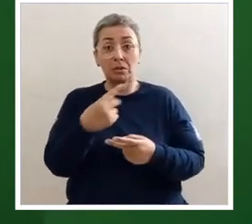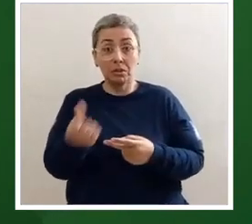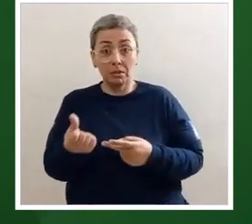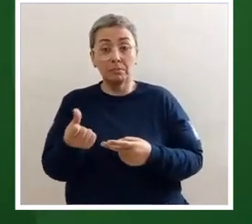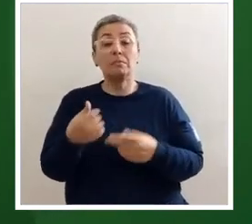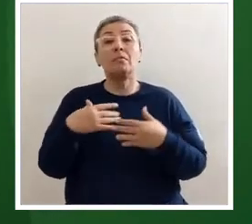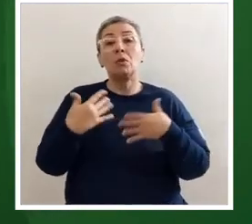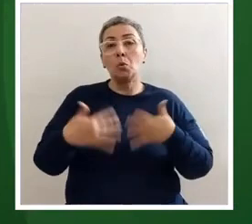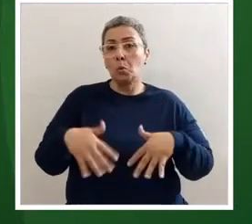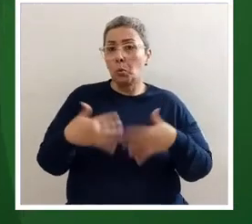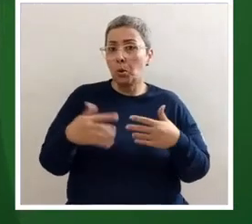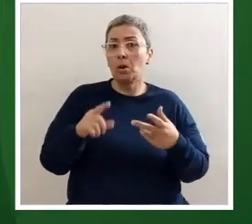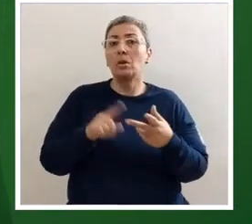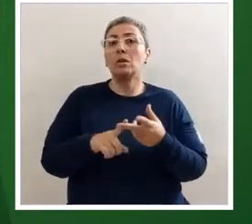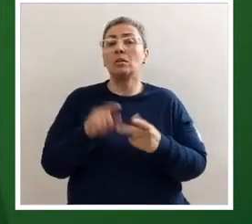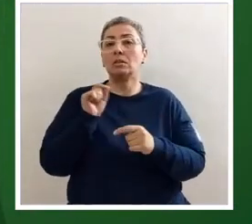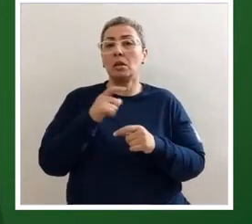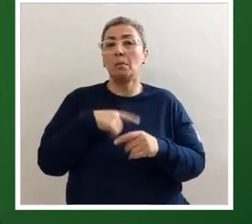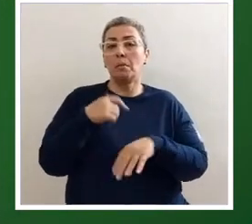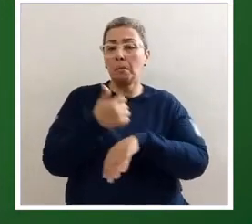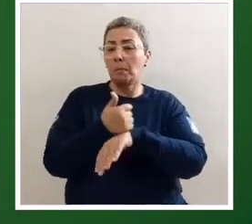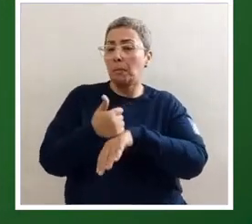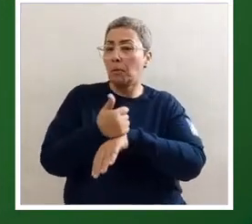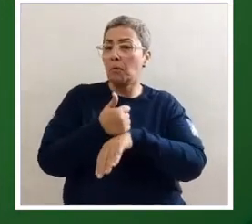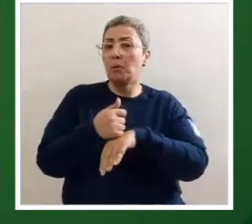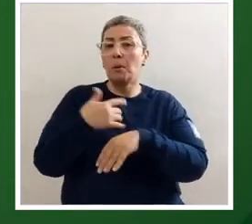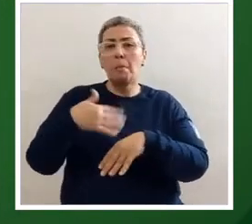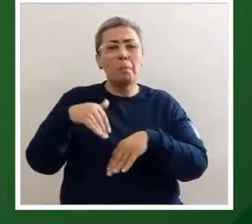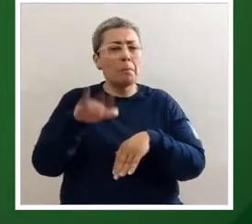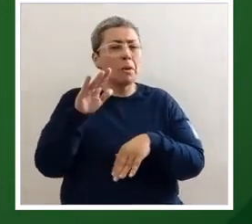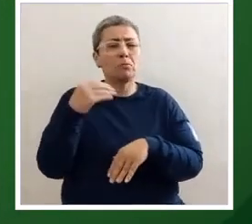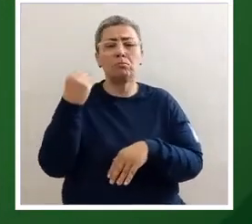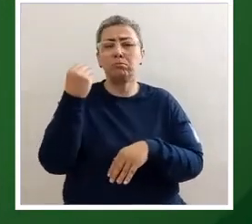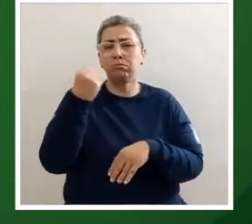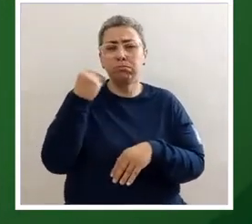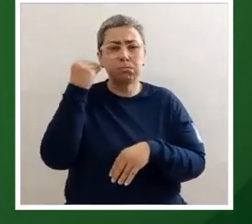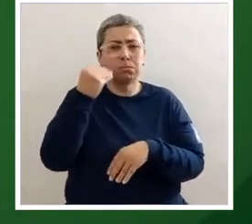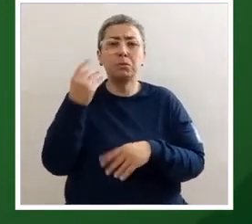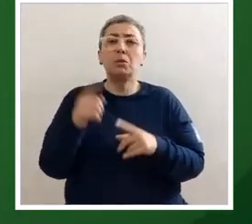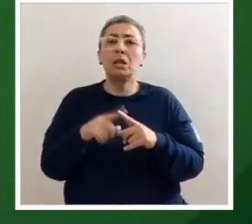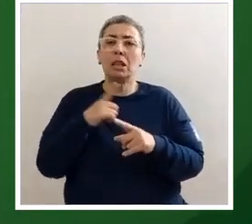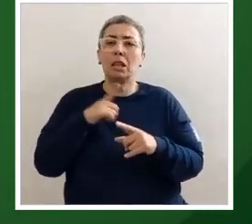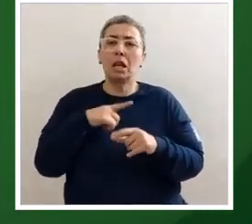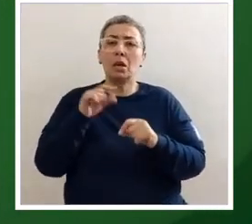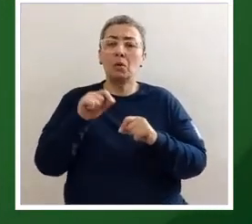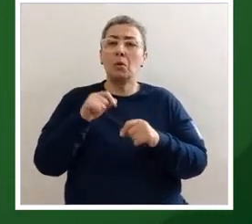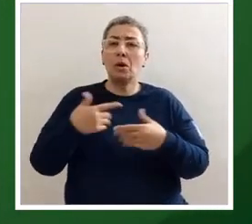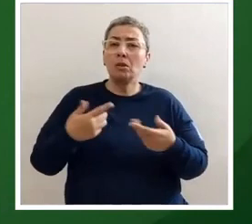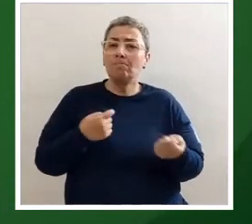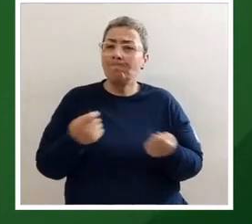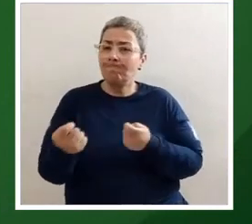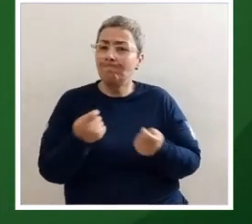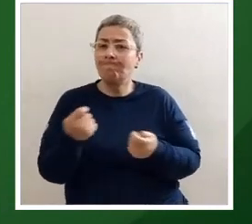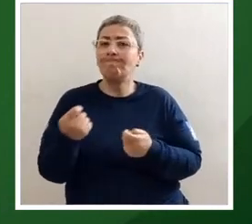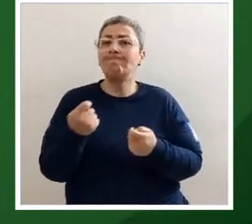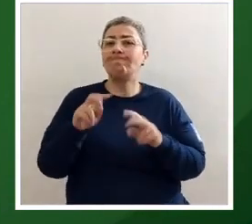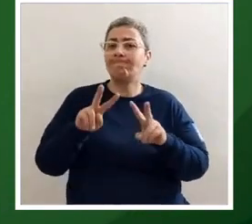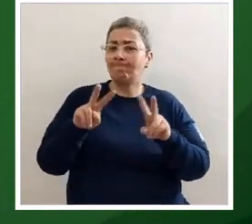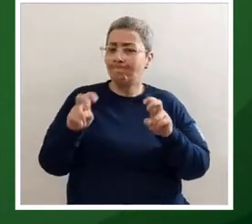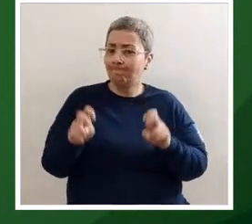enfim é uma profissional da maior experiência e que tem lidado com temas